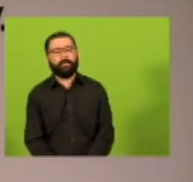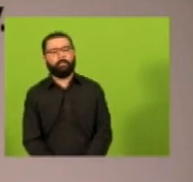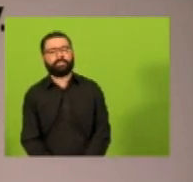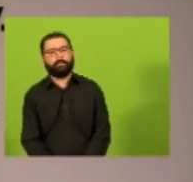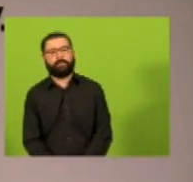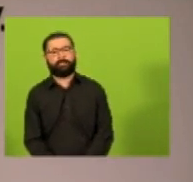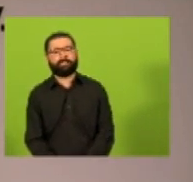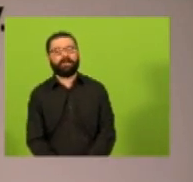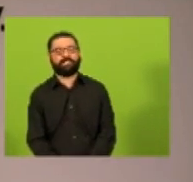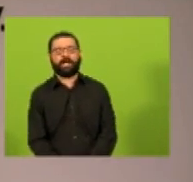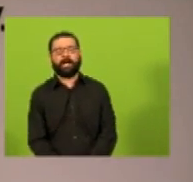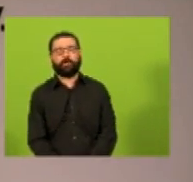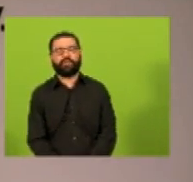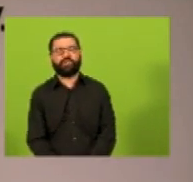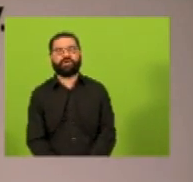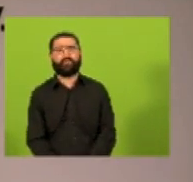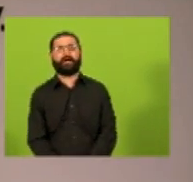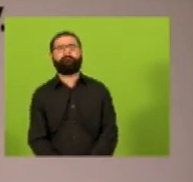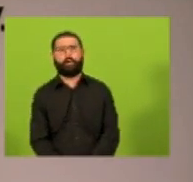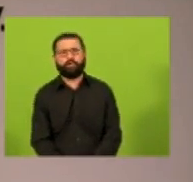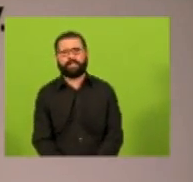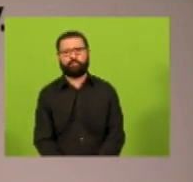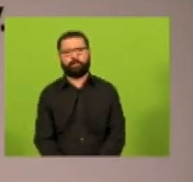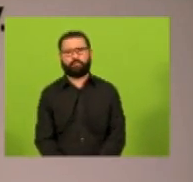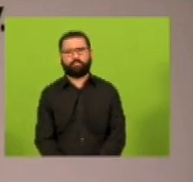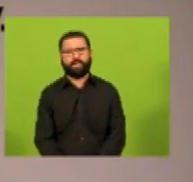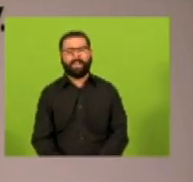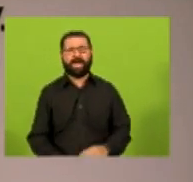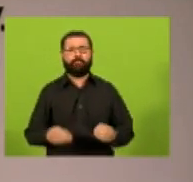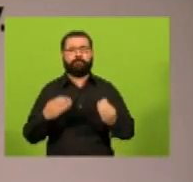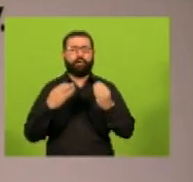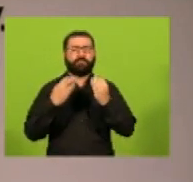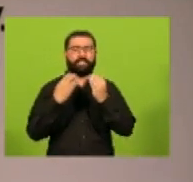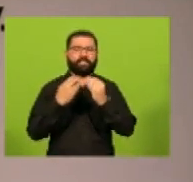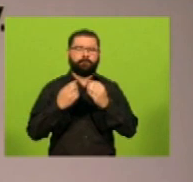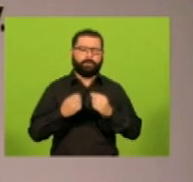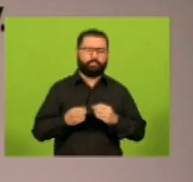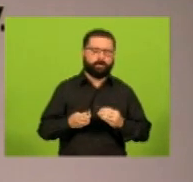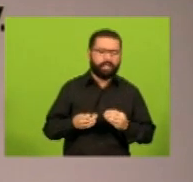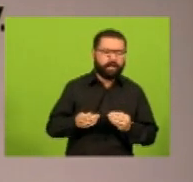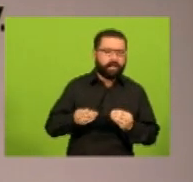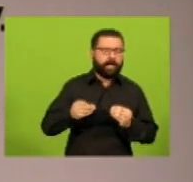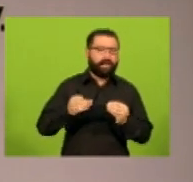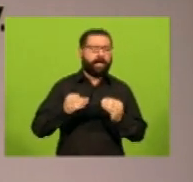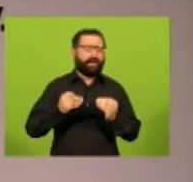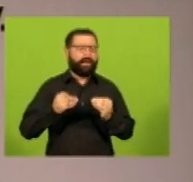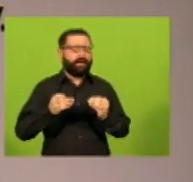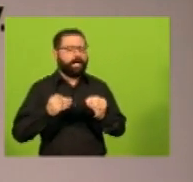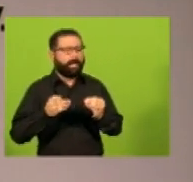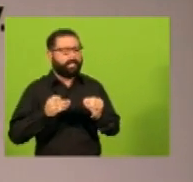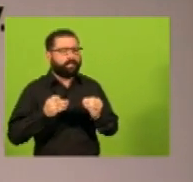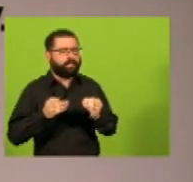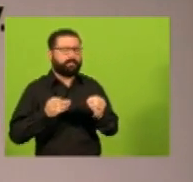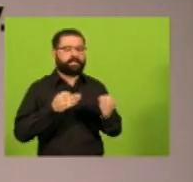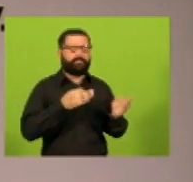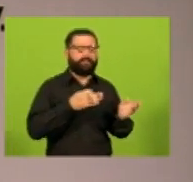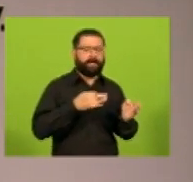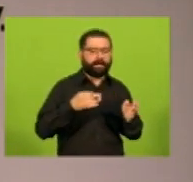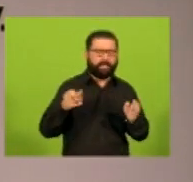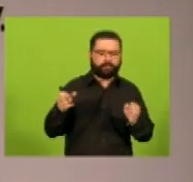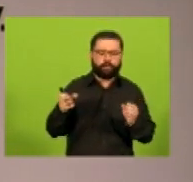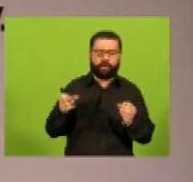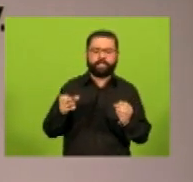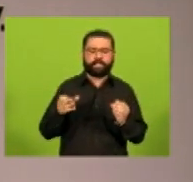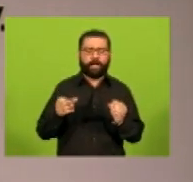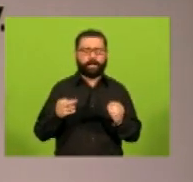lá que eu mostrei para vocês é o que a gente chama da ponta do bico. É a ponta desse bico. Que estava